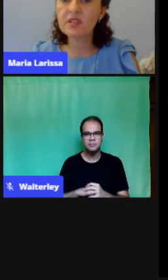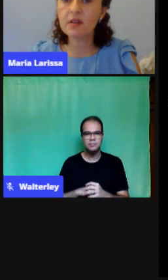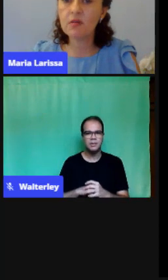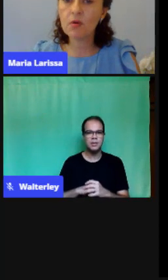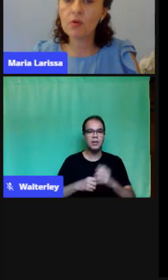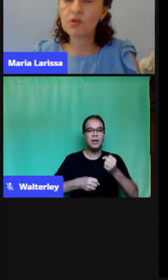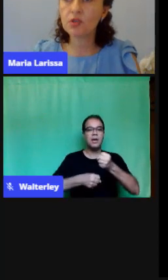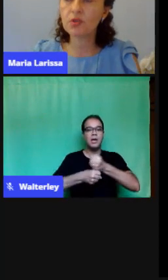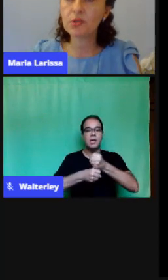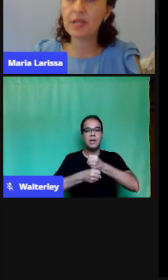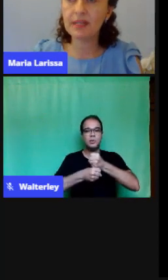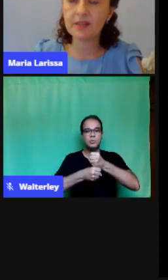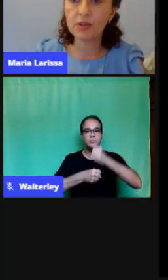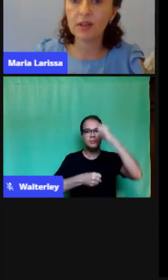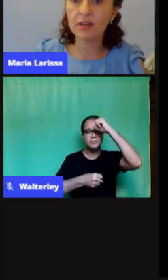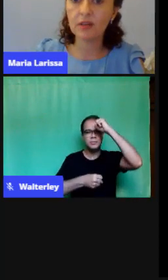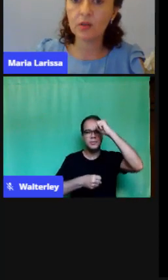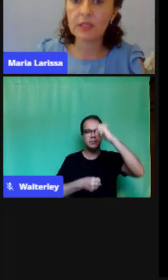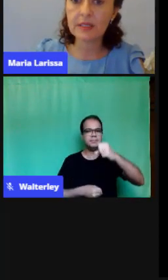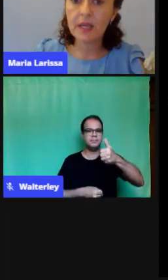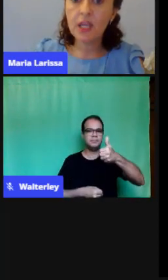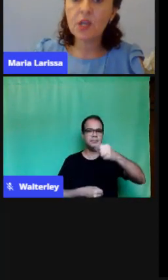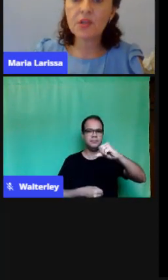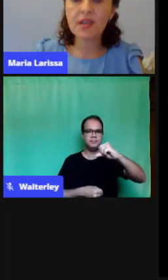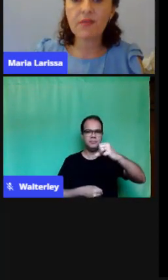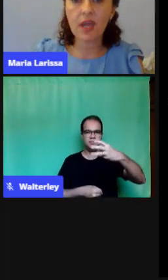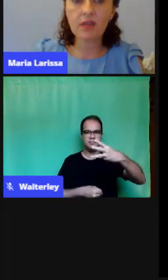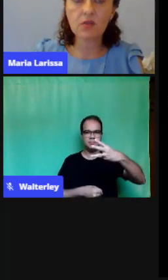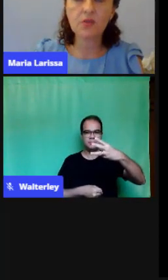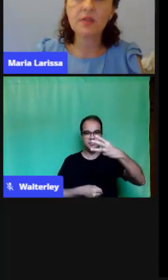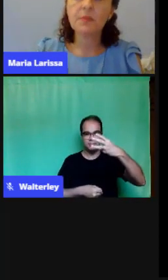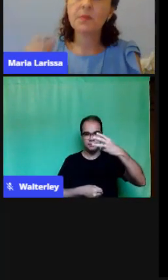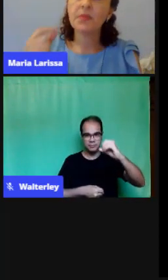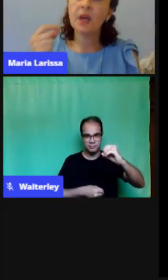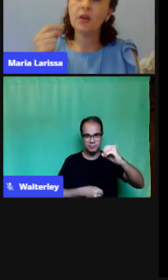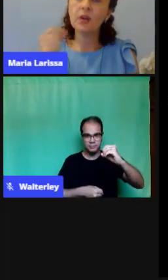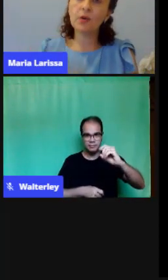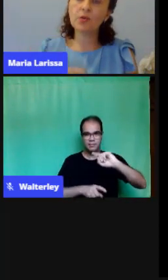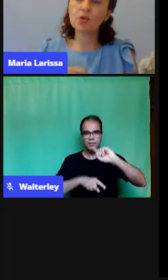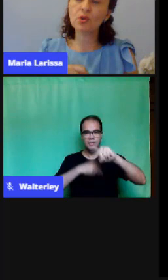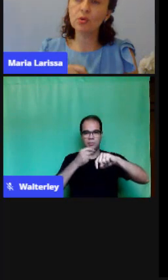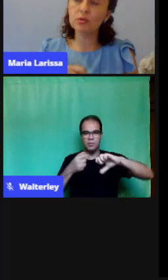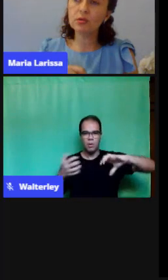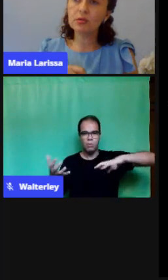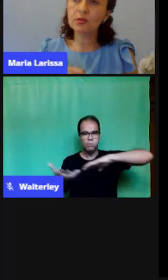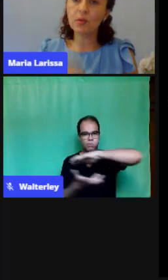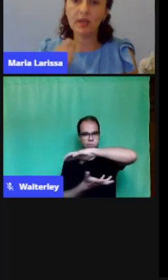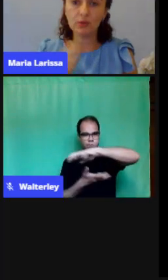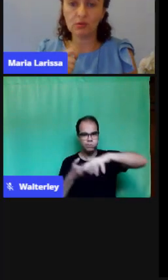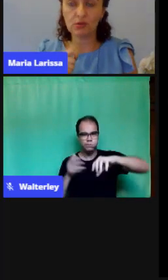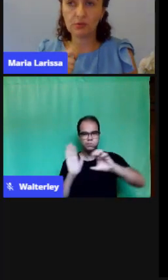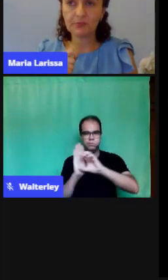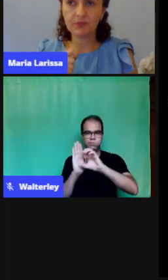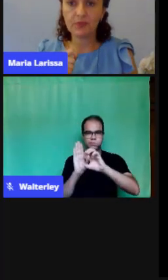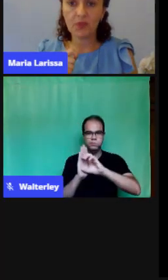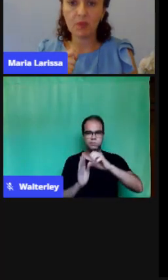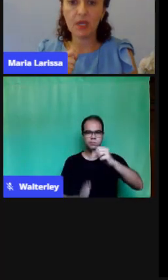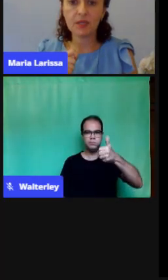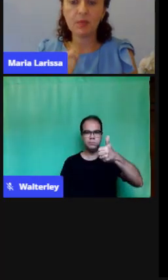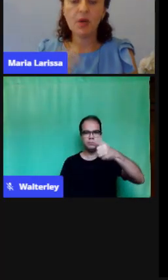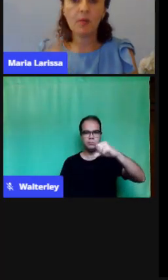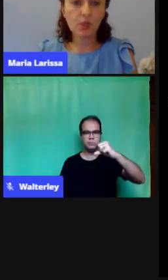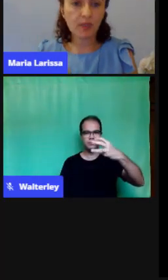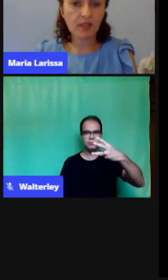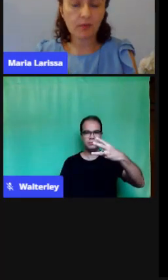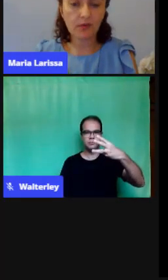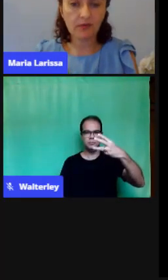a Revolução Constitucionalista de 32 e os reflexos no sul do Mato Grosso. Não